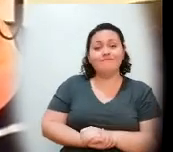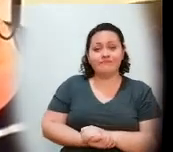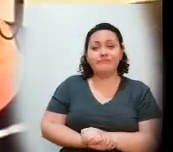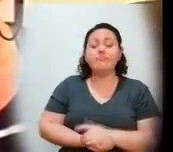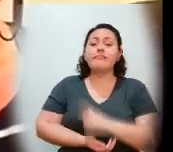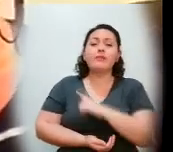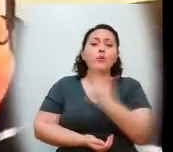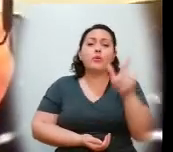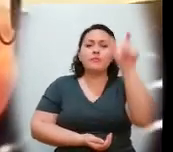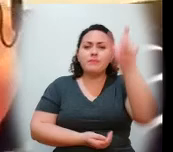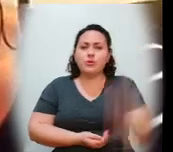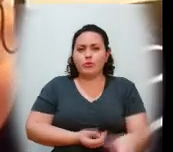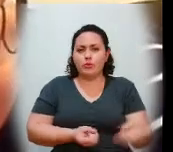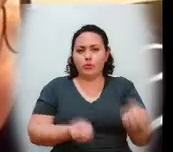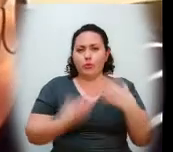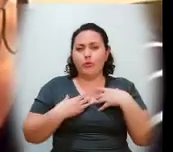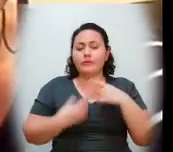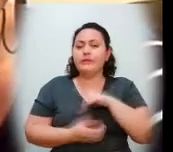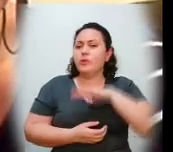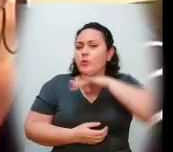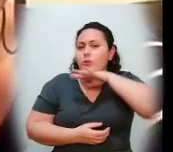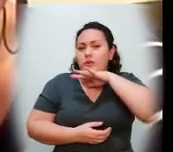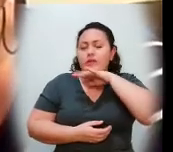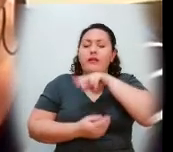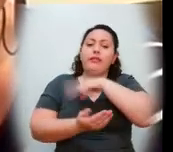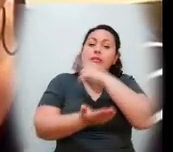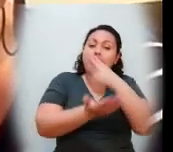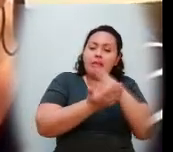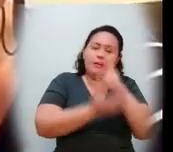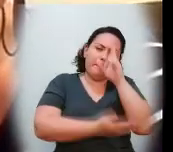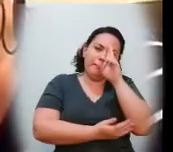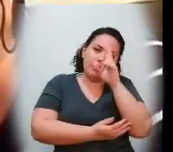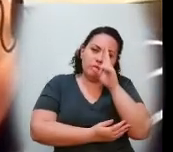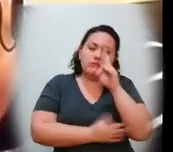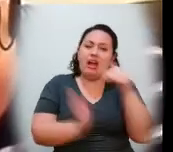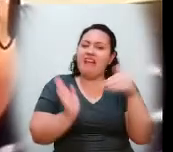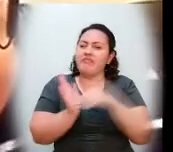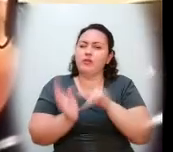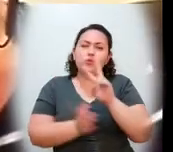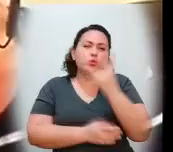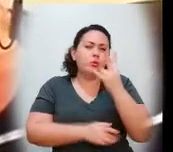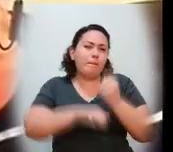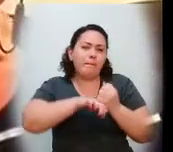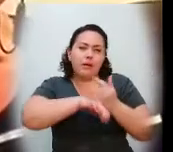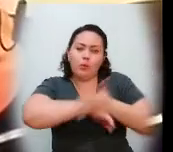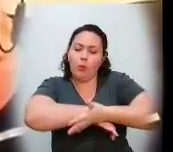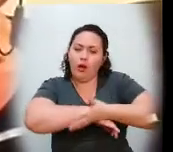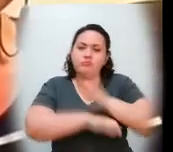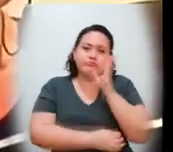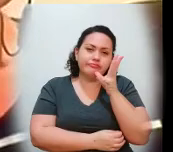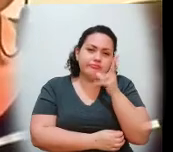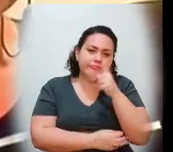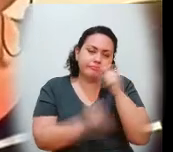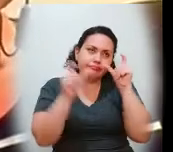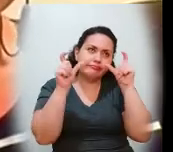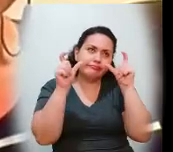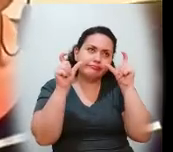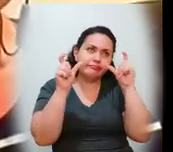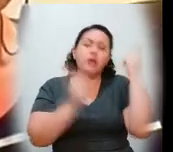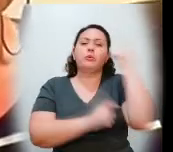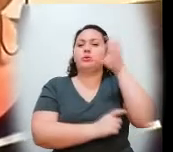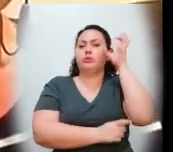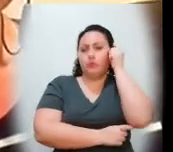Teve outra pessoa que comentou que tá muito ruim, daí tu, meia-noite, demora até umas 2 da manhã para pegar no sono, né?